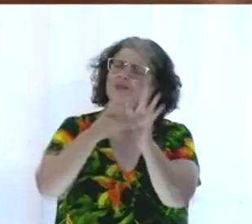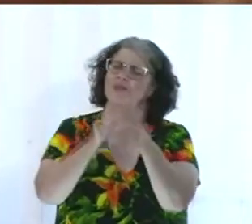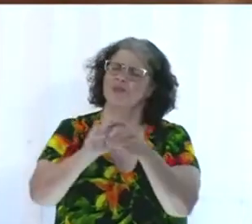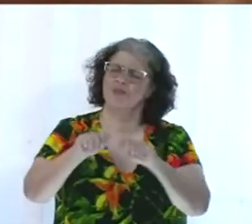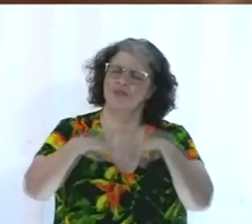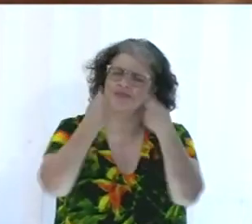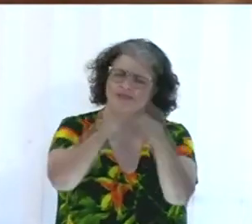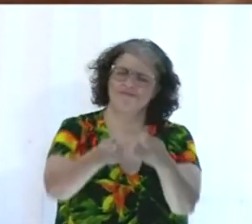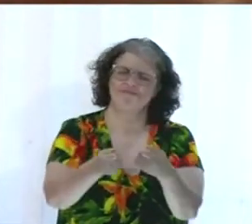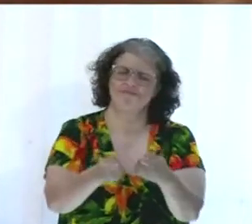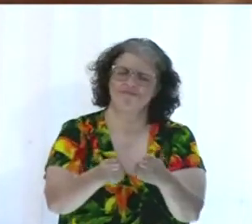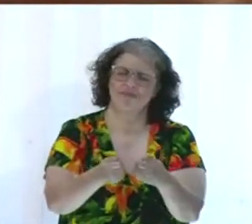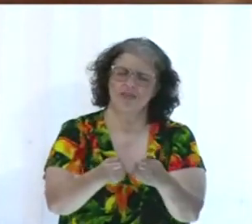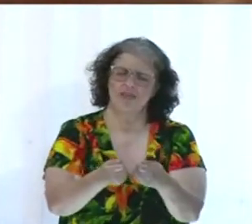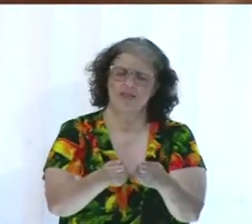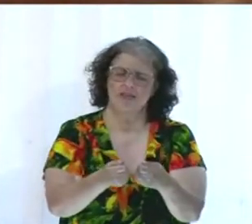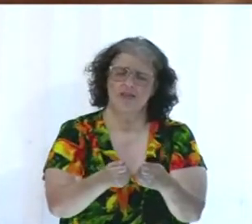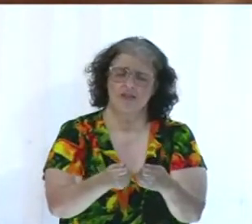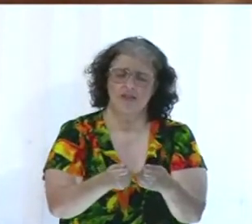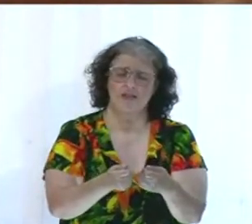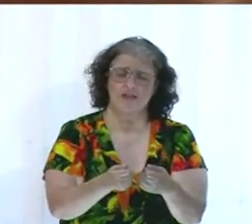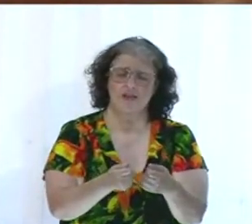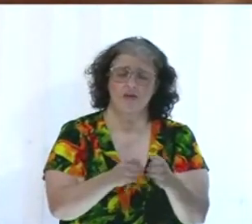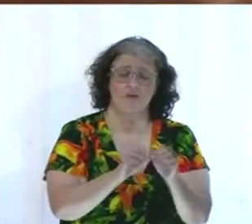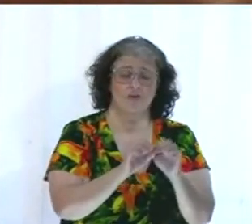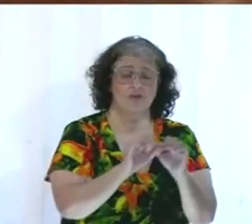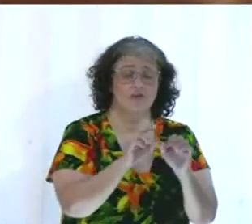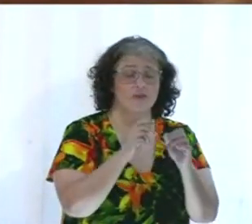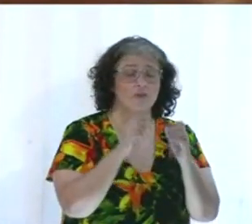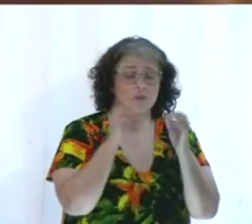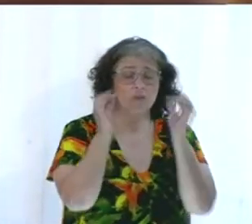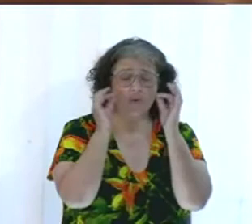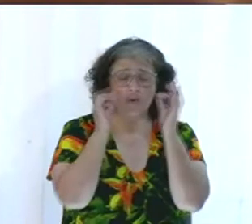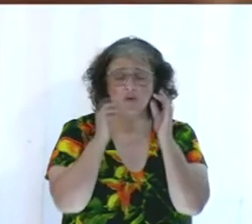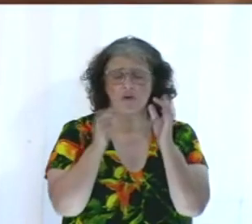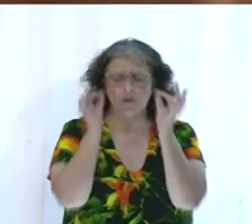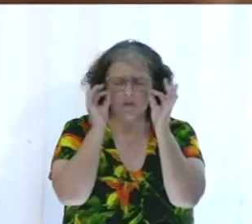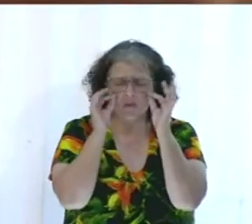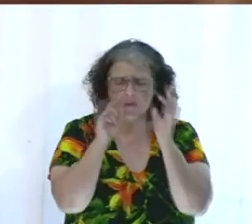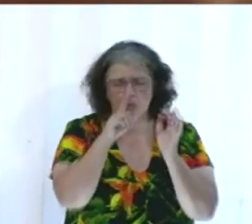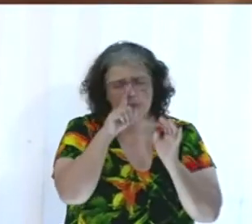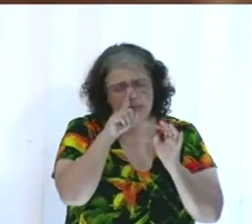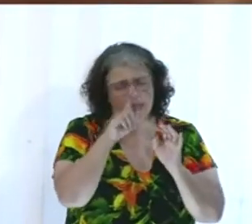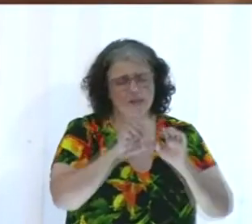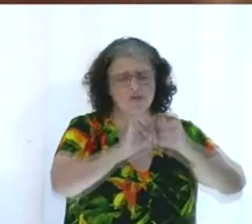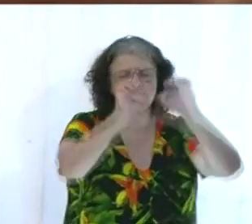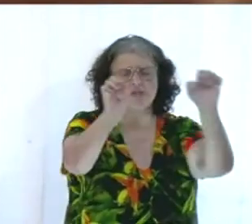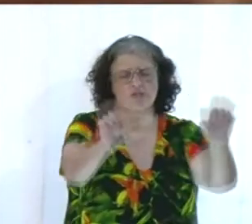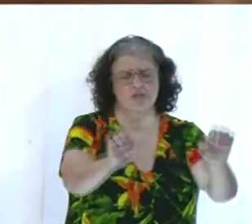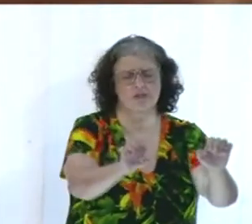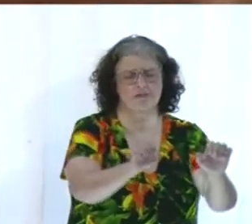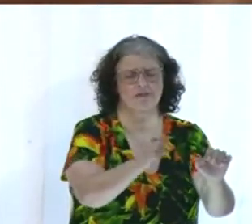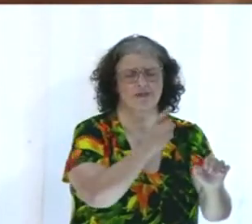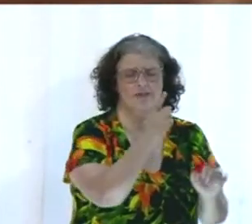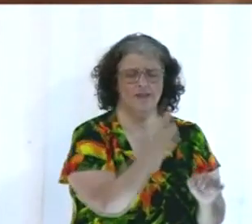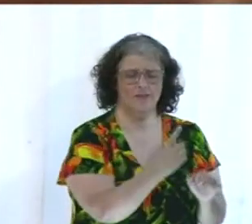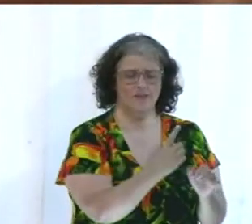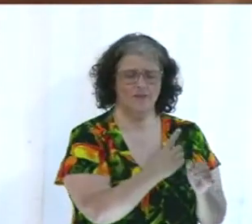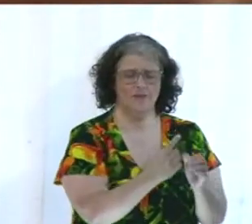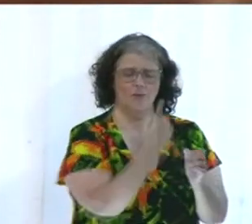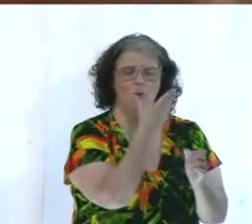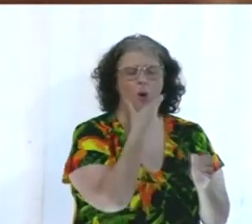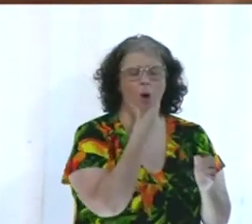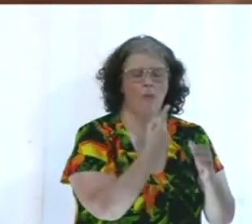e não Jesus no centro. Ore ao Senhor. Fale com o Pai nesse momento.